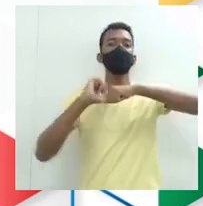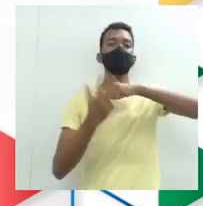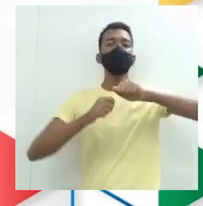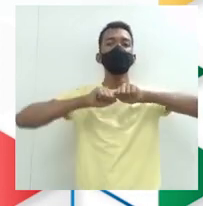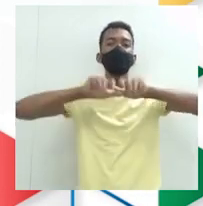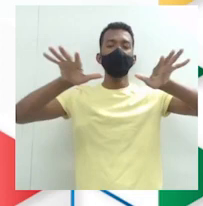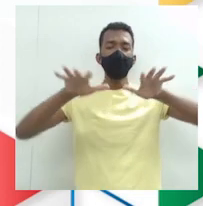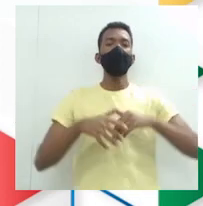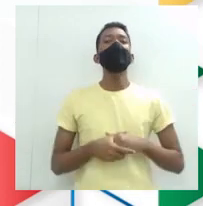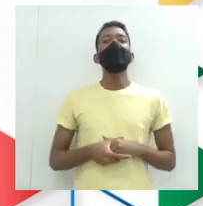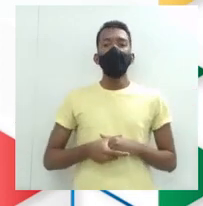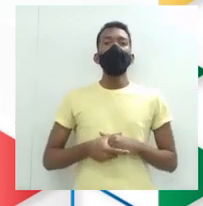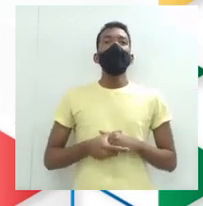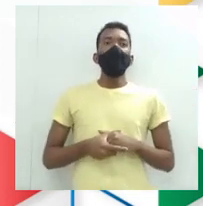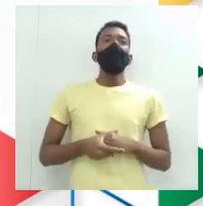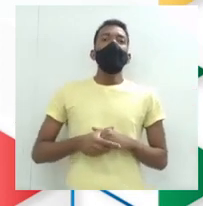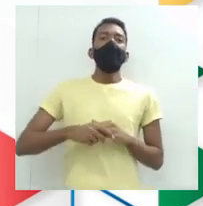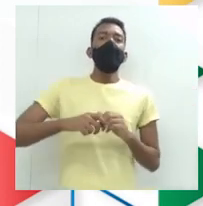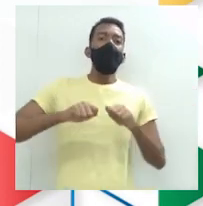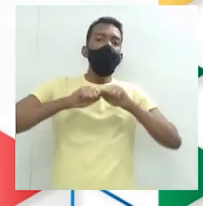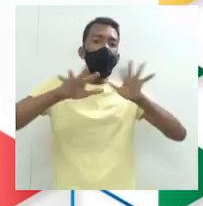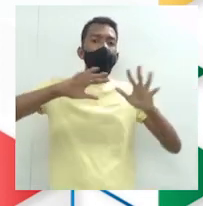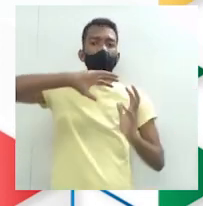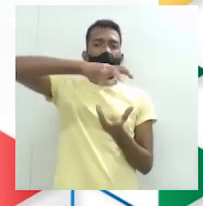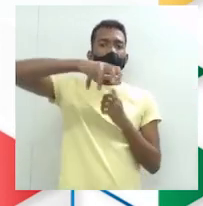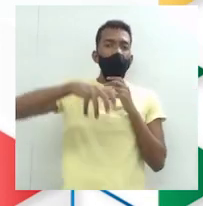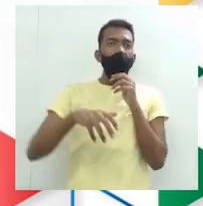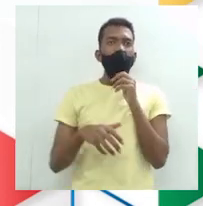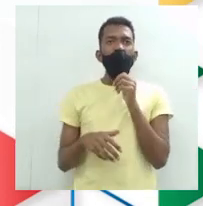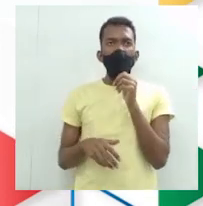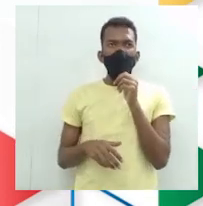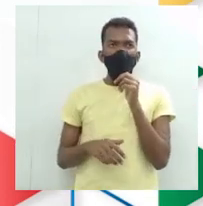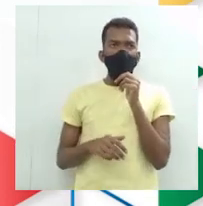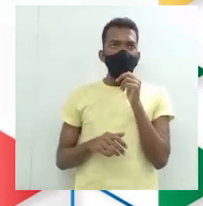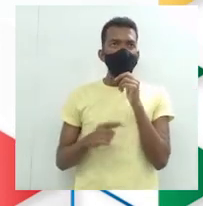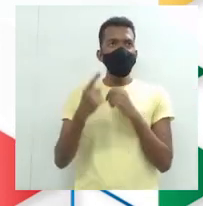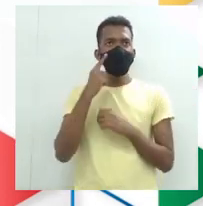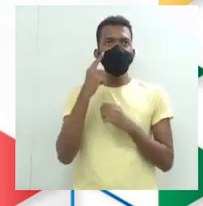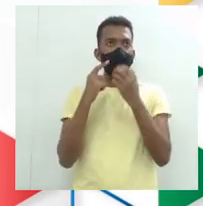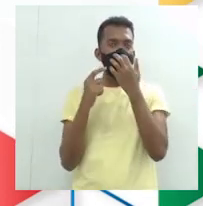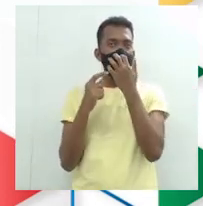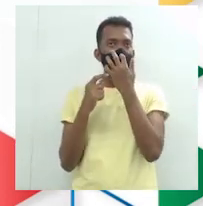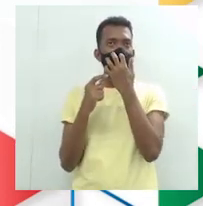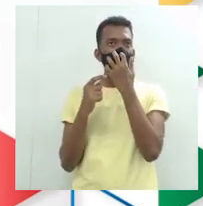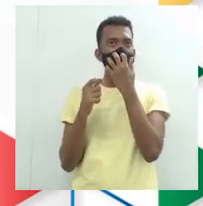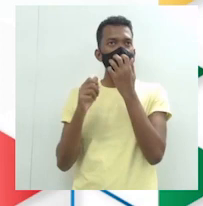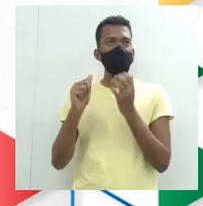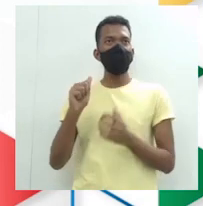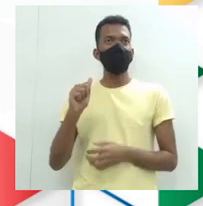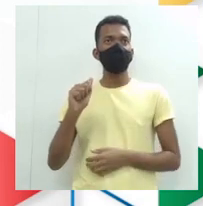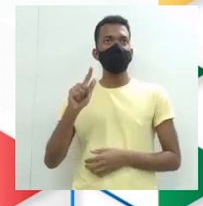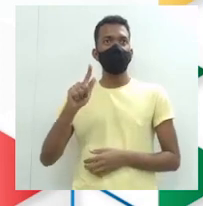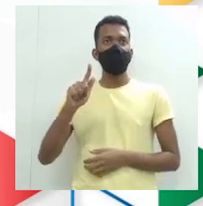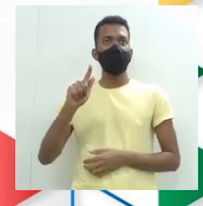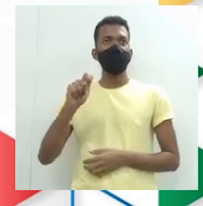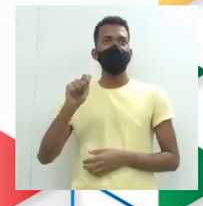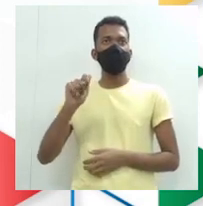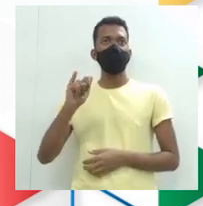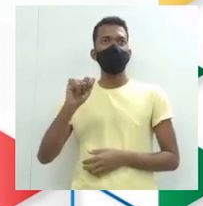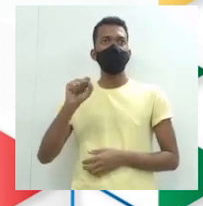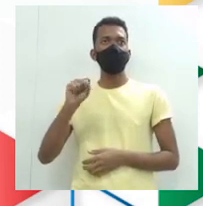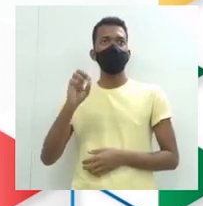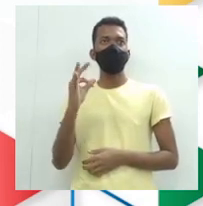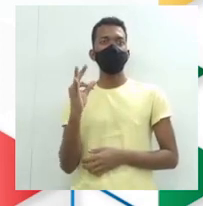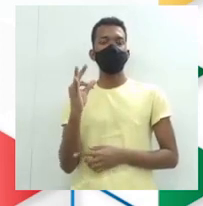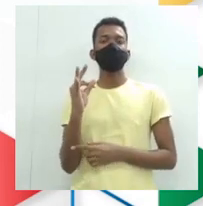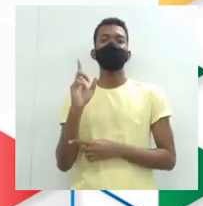mulheres, meninas, a sombra na pandemia. O against, ele seria contra uma coisa, no caso,